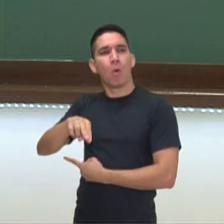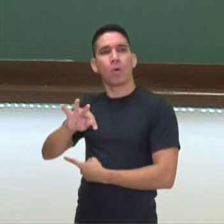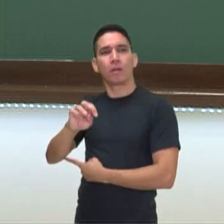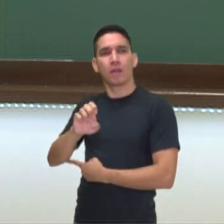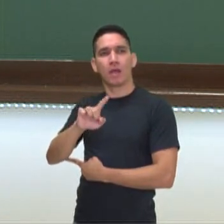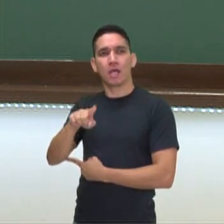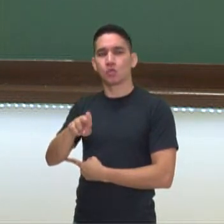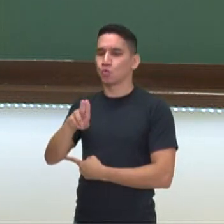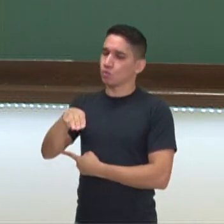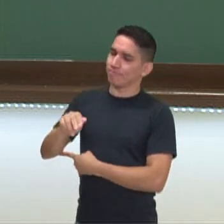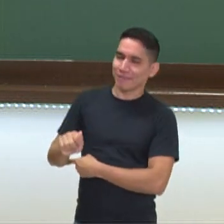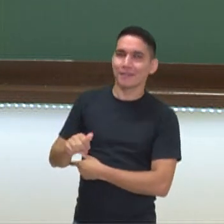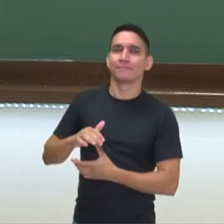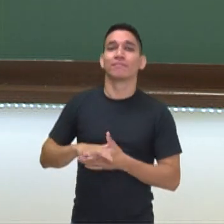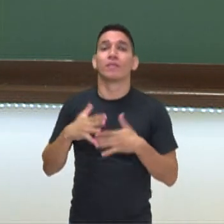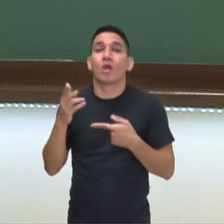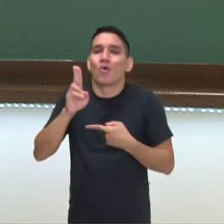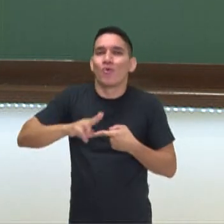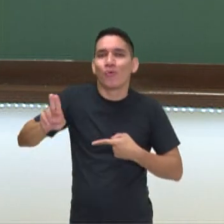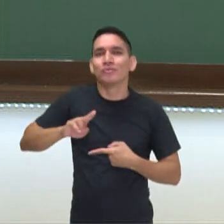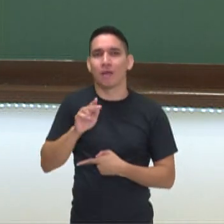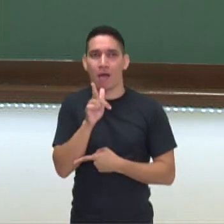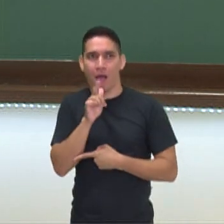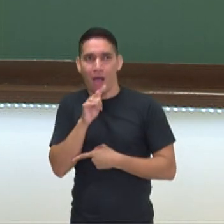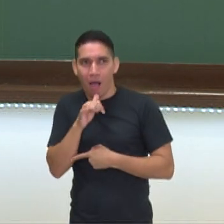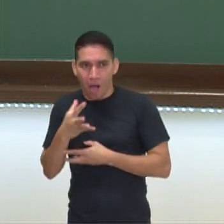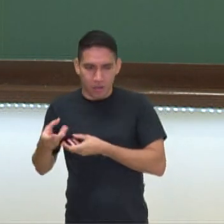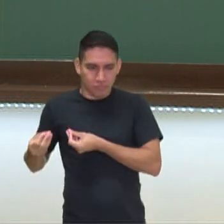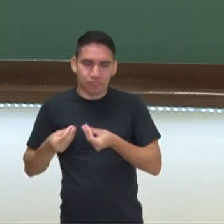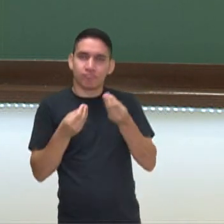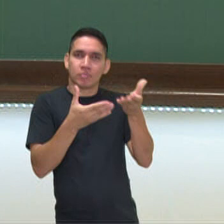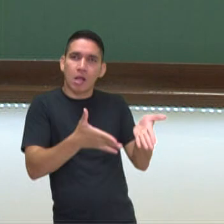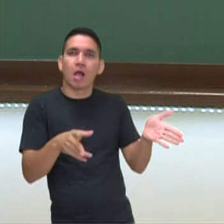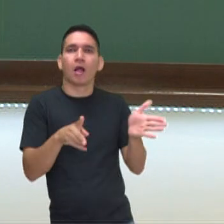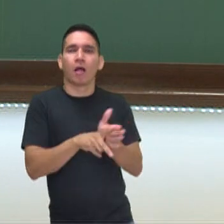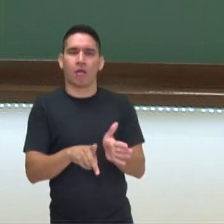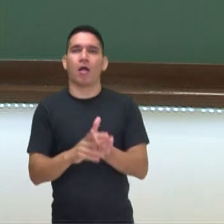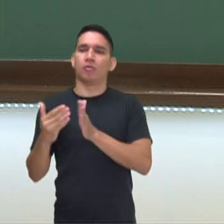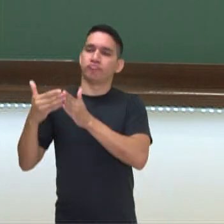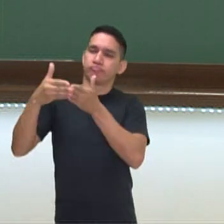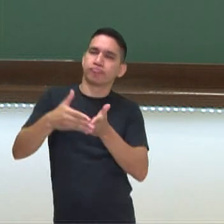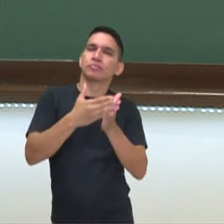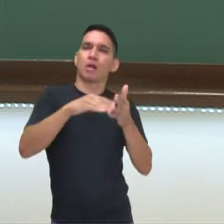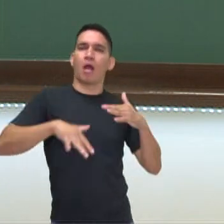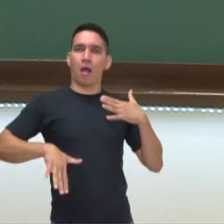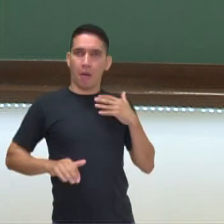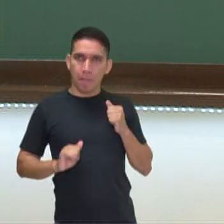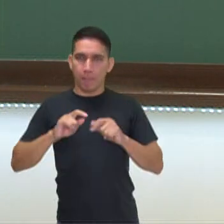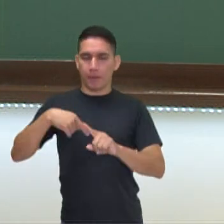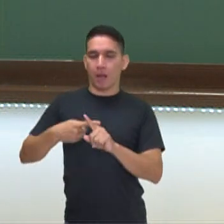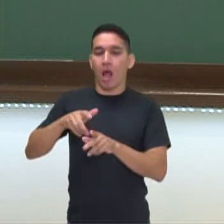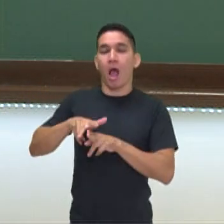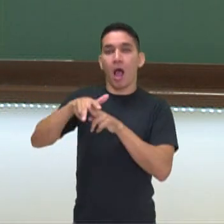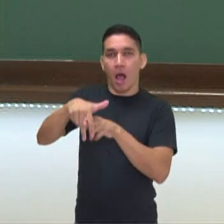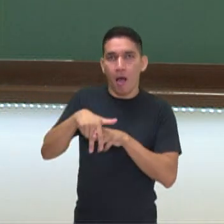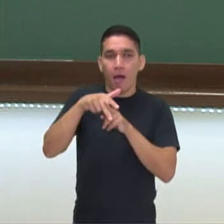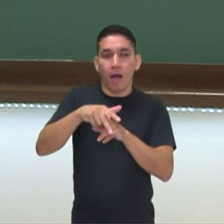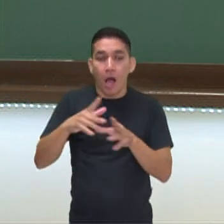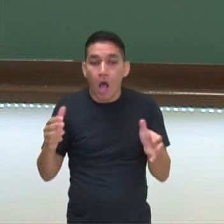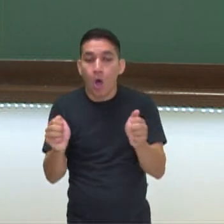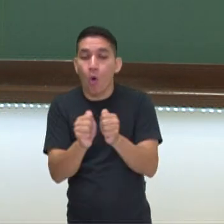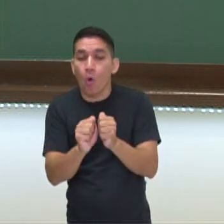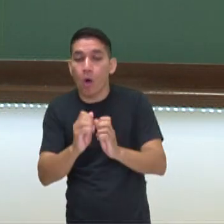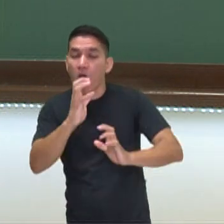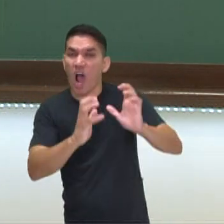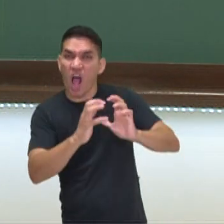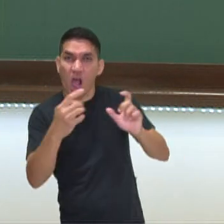a utilização das armas que foram trazidas pelo espanhol, dos cavalos, né, aliado aos povos rivais à